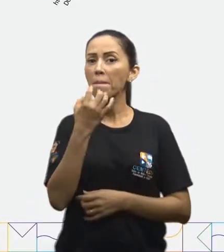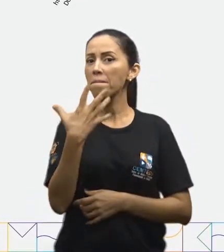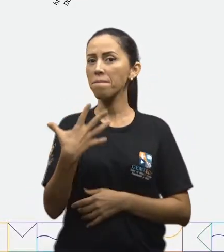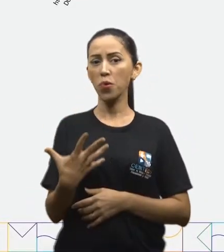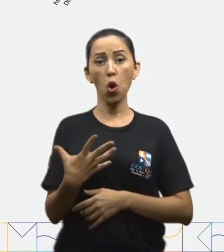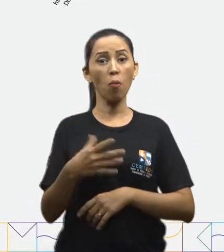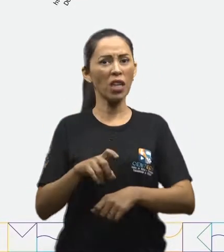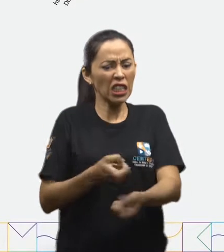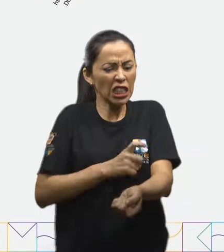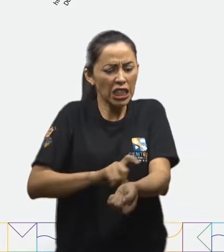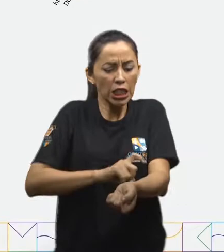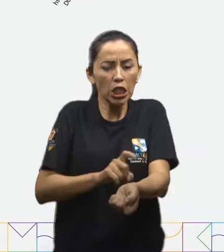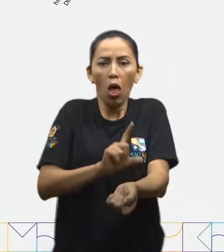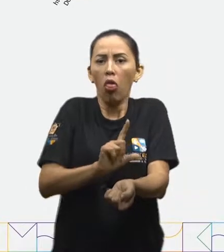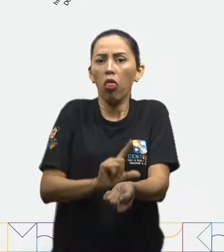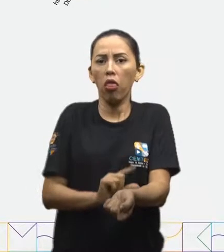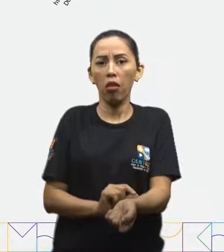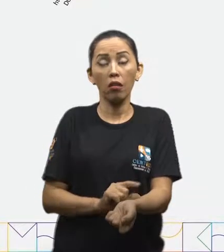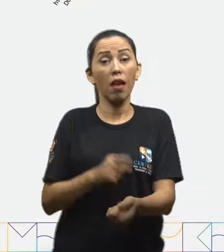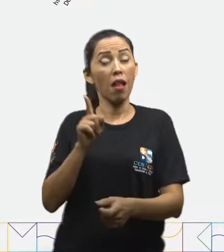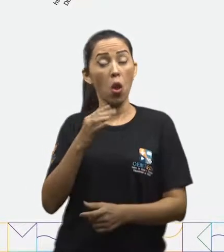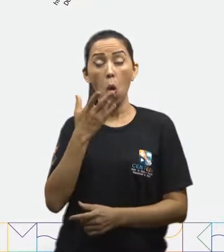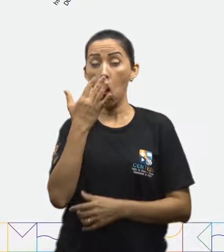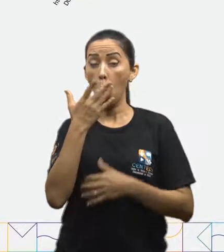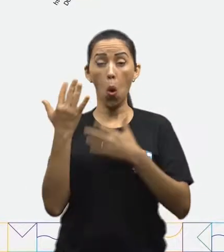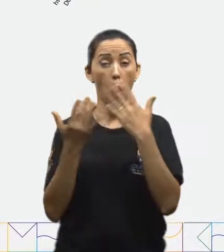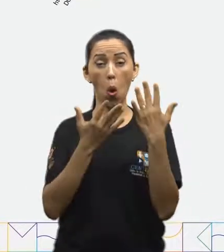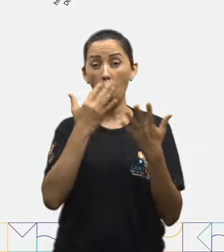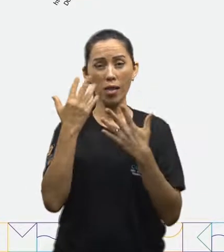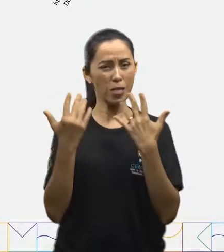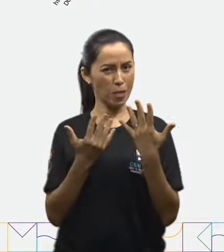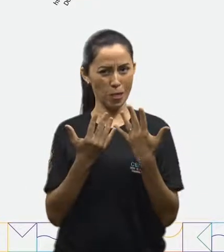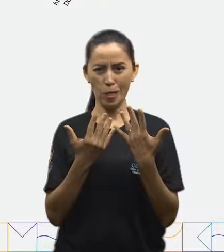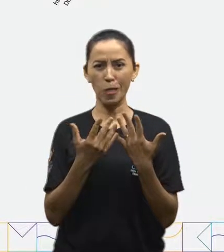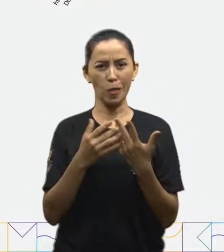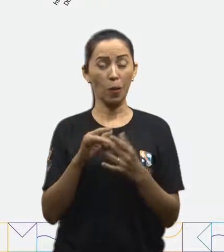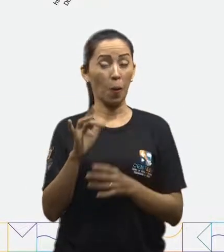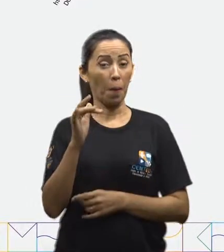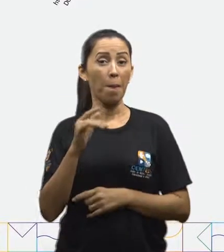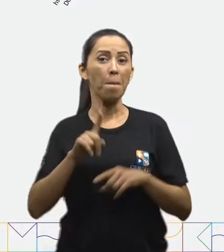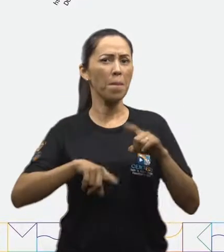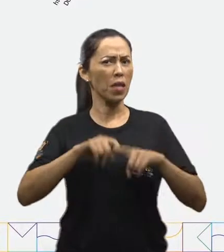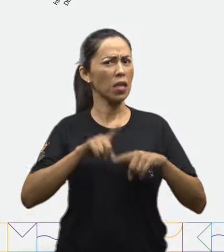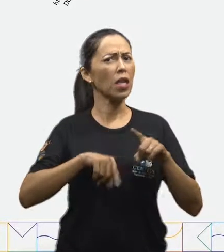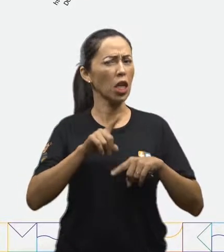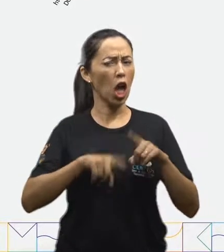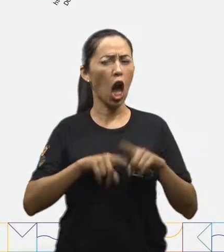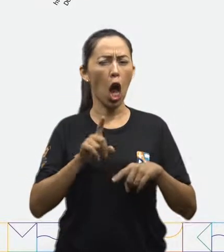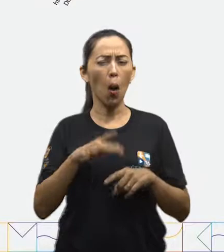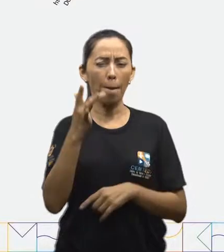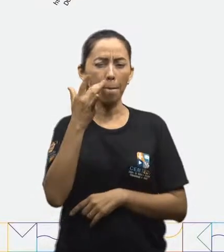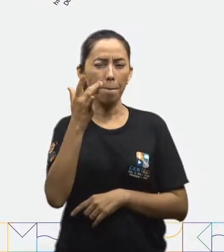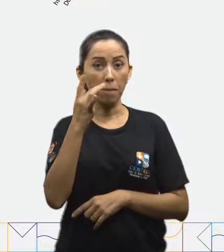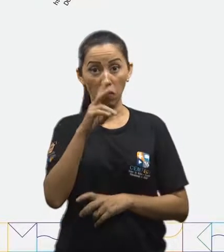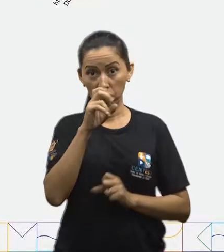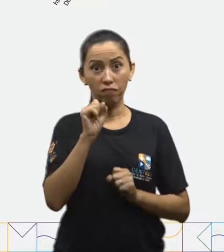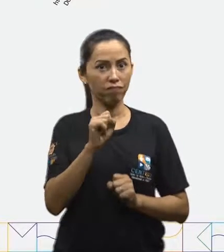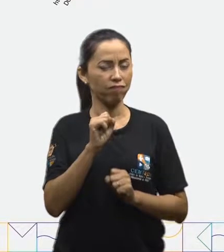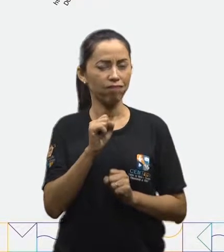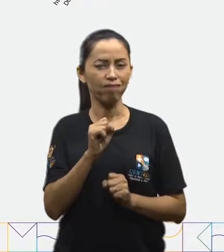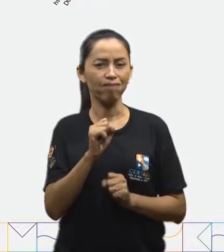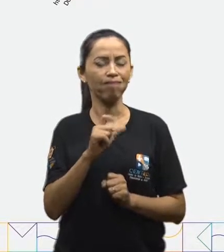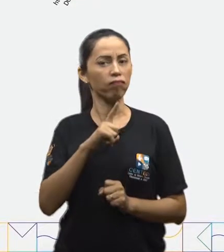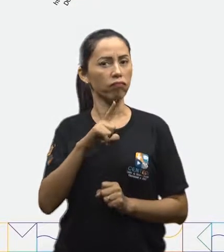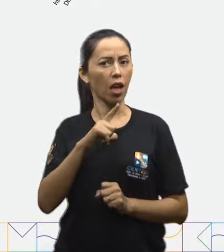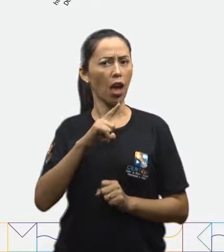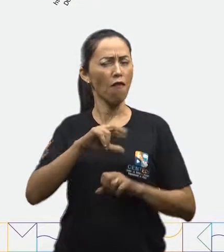o estresse. Além de super colorido, os pop-its, que são feitos de silicone, um material que é bem resistente,